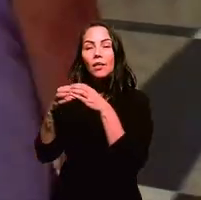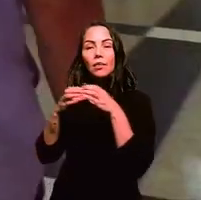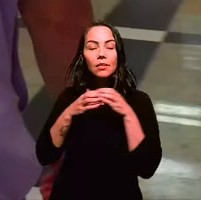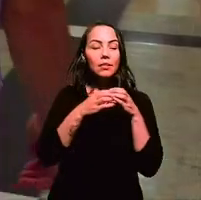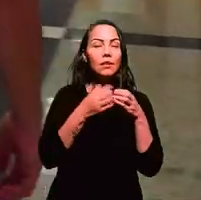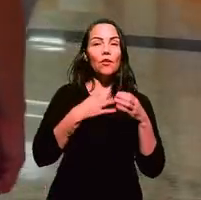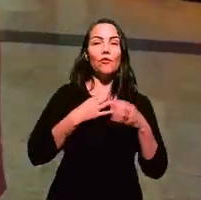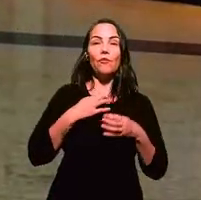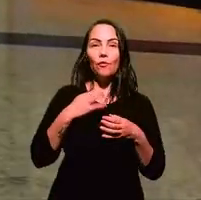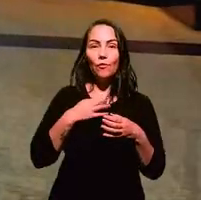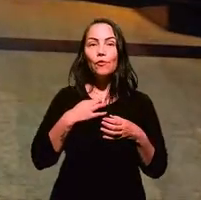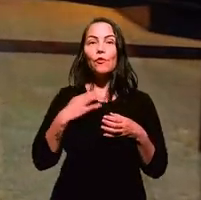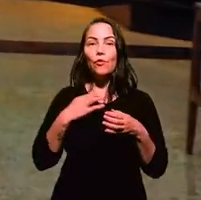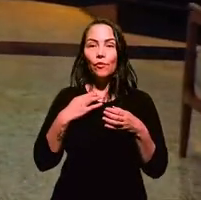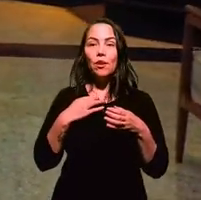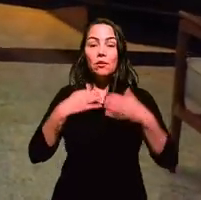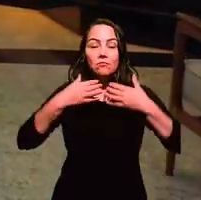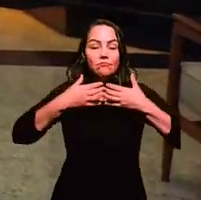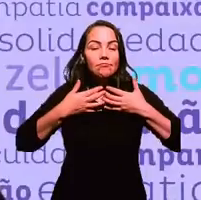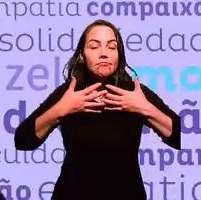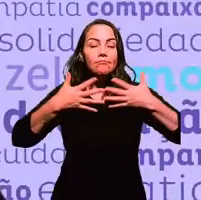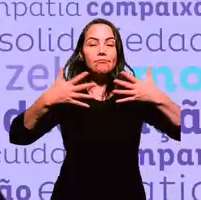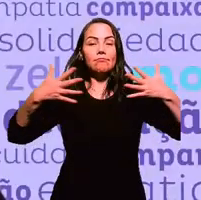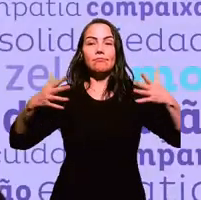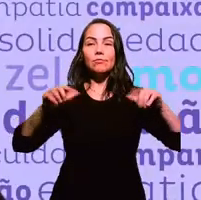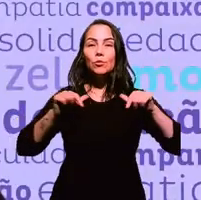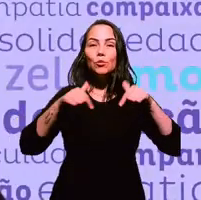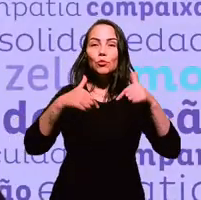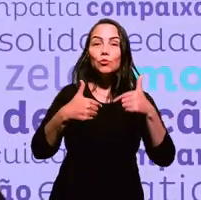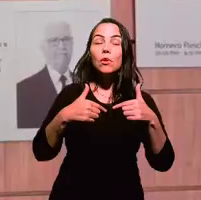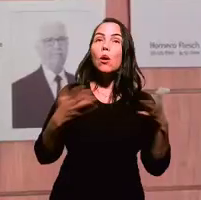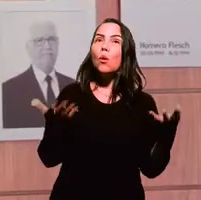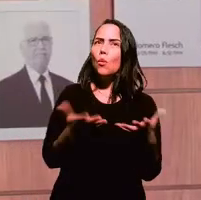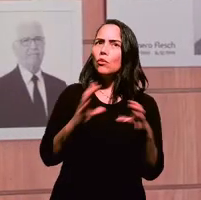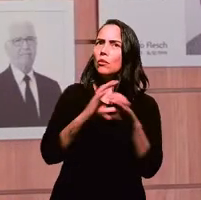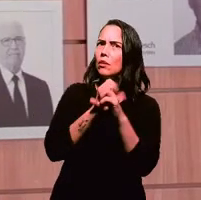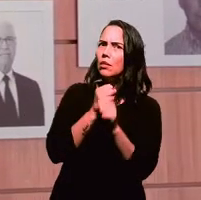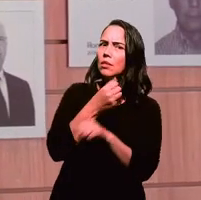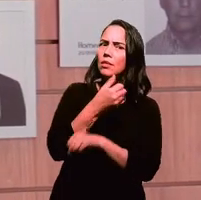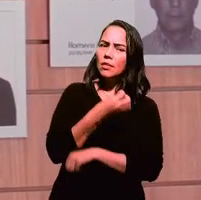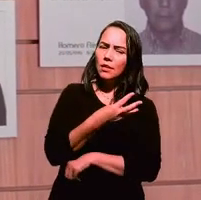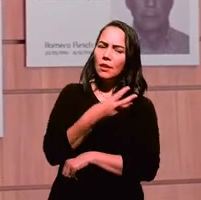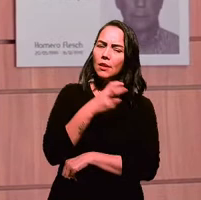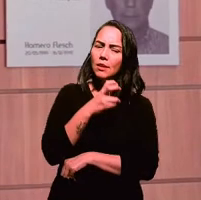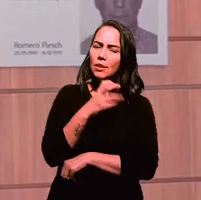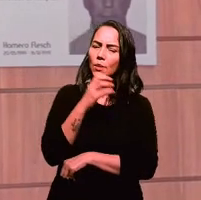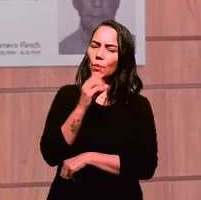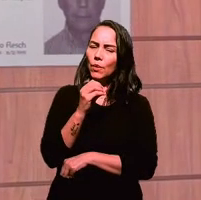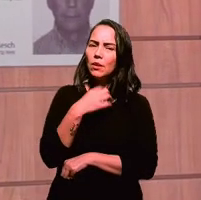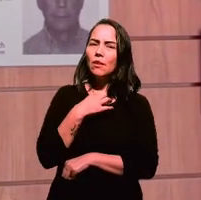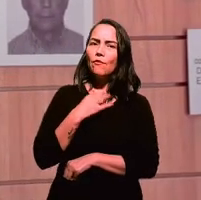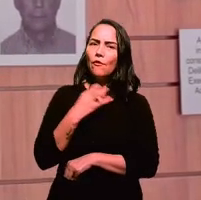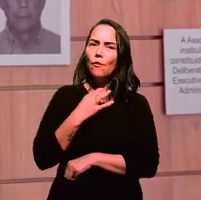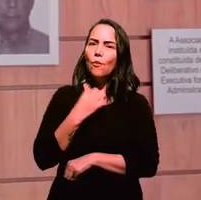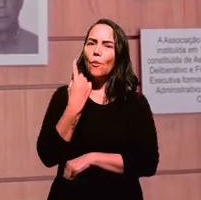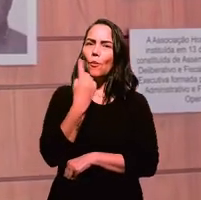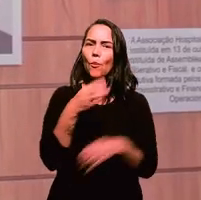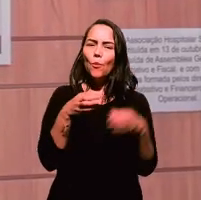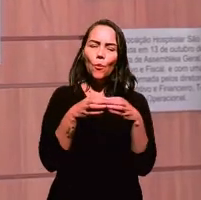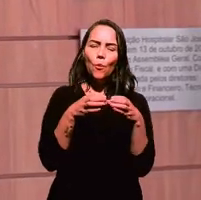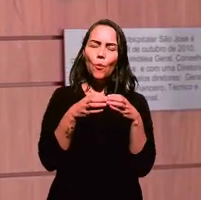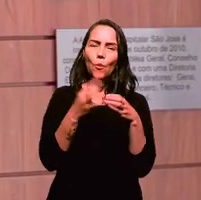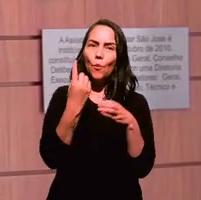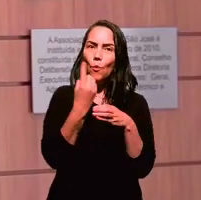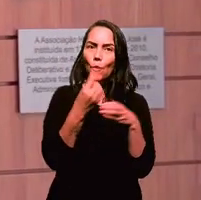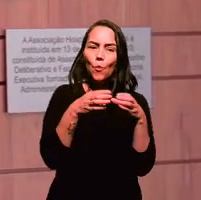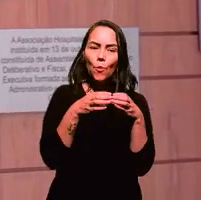voluntário. Então eles se abrem em muitas frentes. Nós somos 350 voluntários lá. O conselho é um grupo? Assim, a dinâmica do